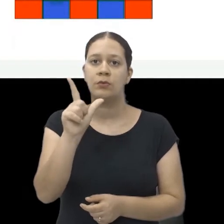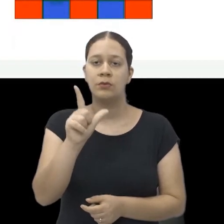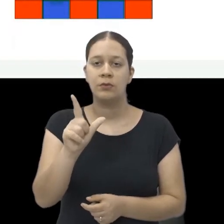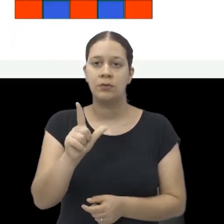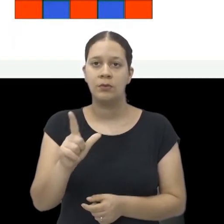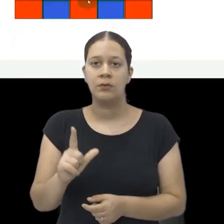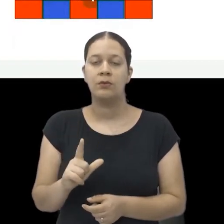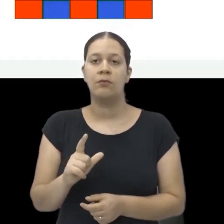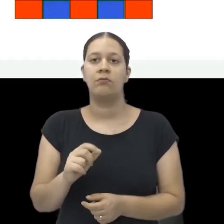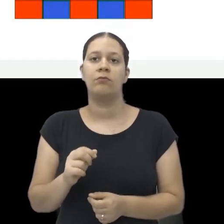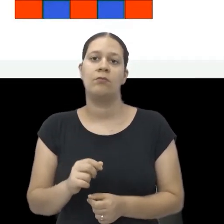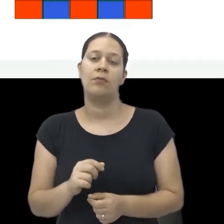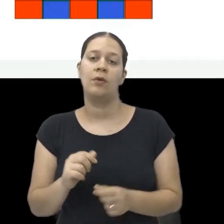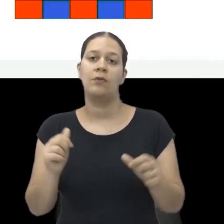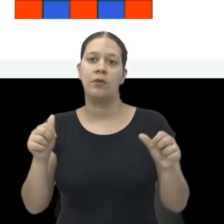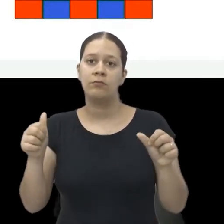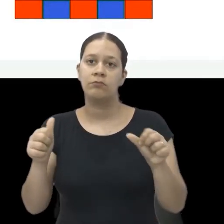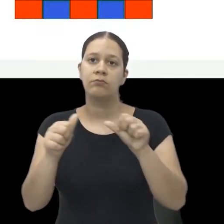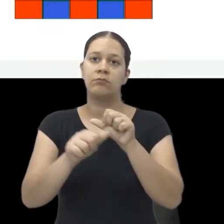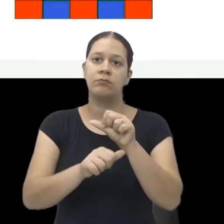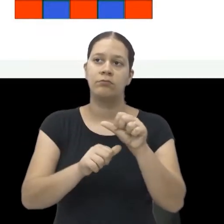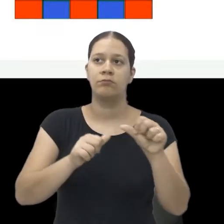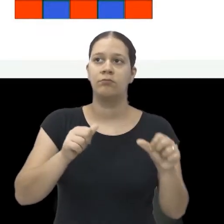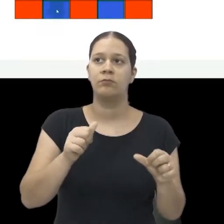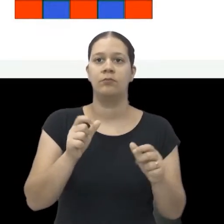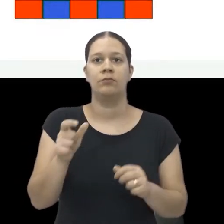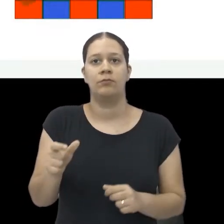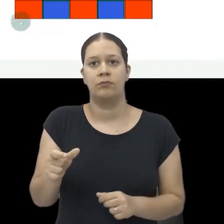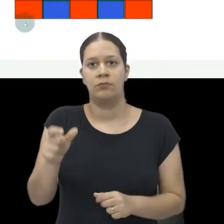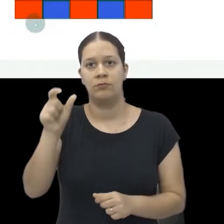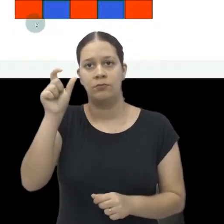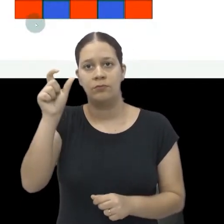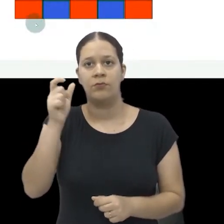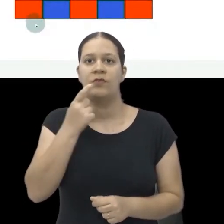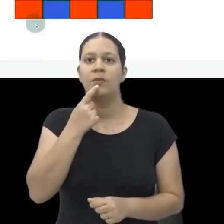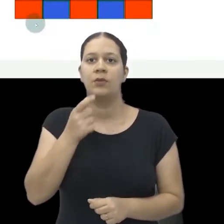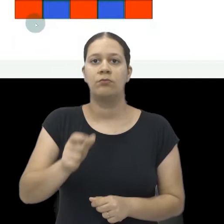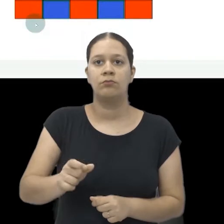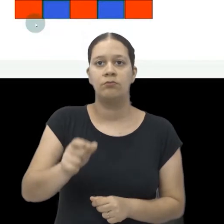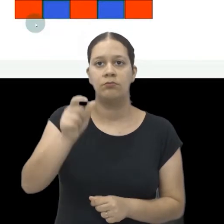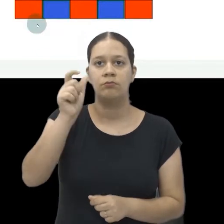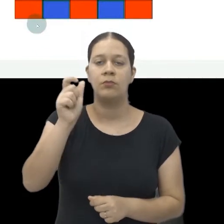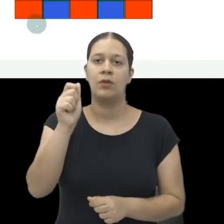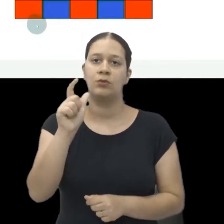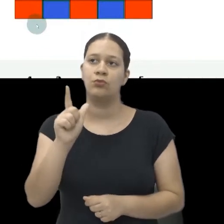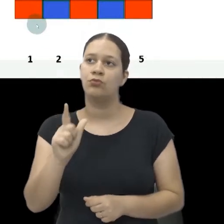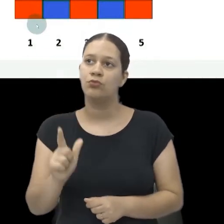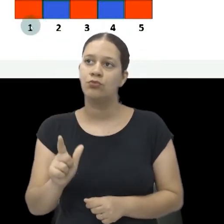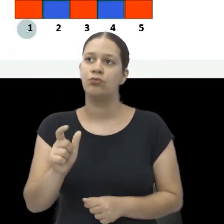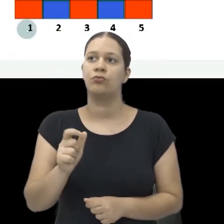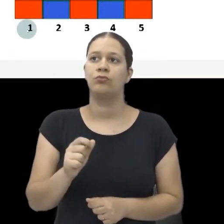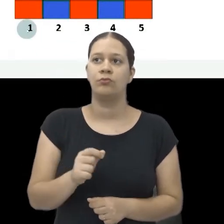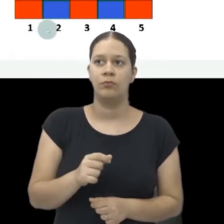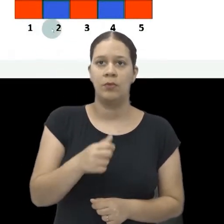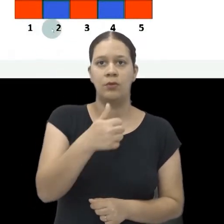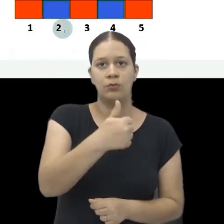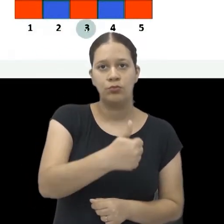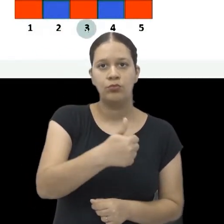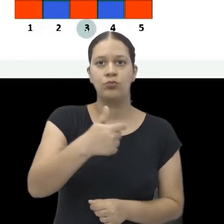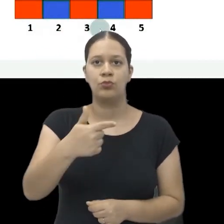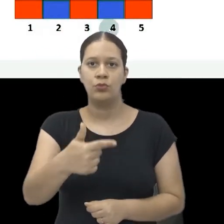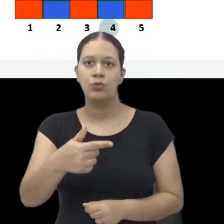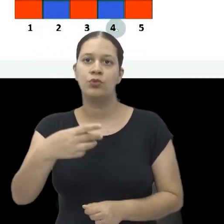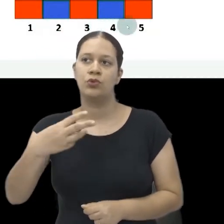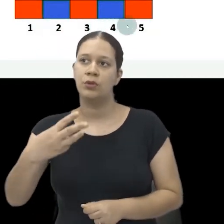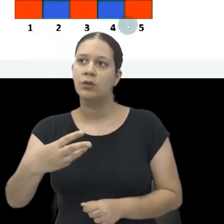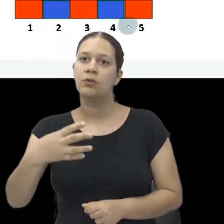azul, e essas cores se alteram. Então eu posso até enumerar essas colunas, né? A coluna 1,